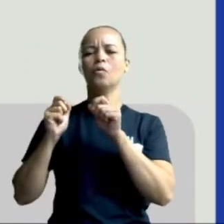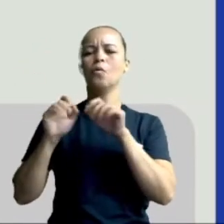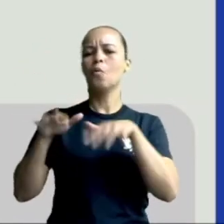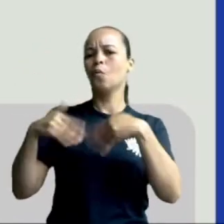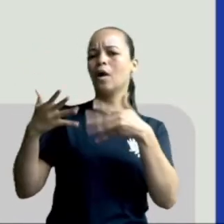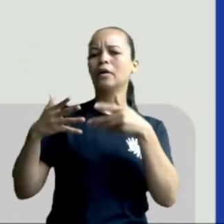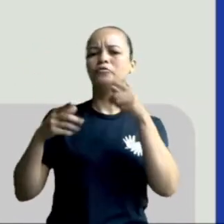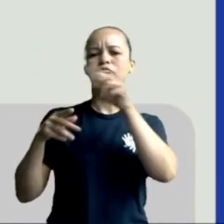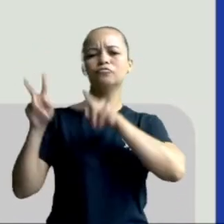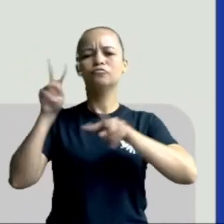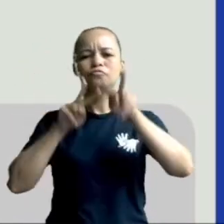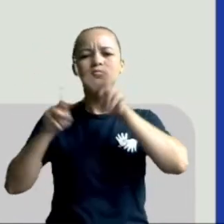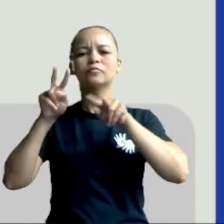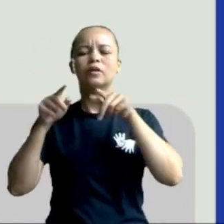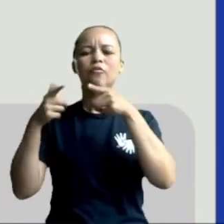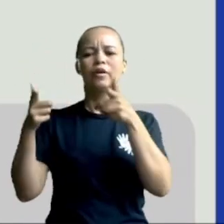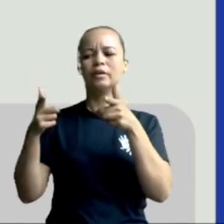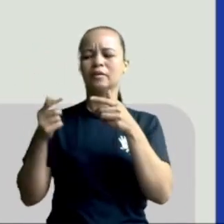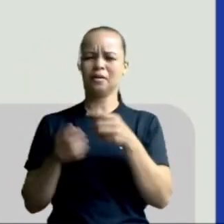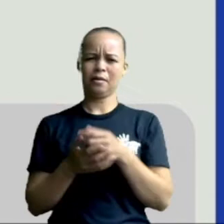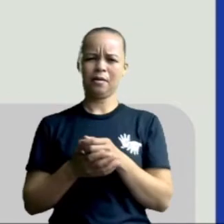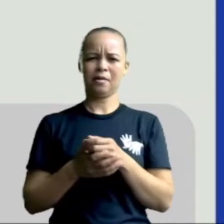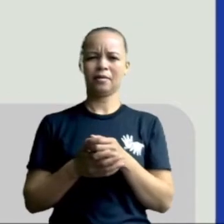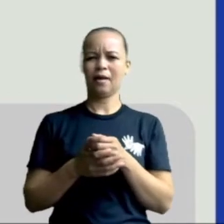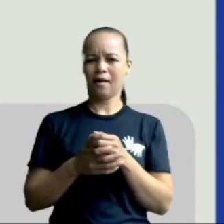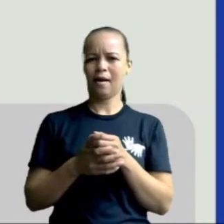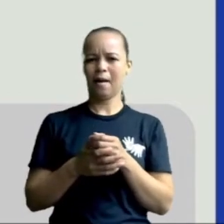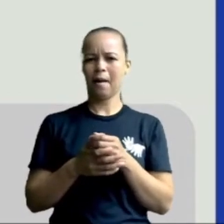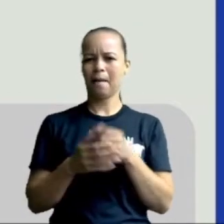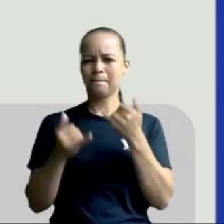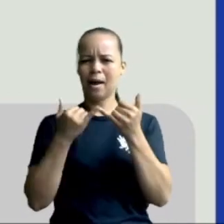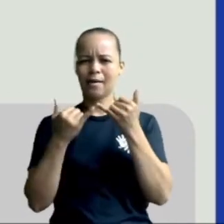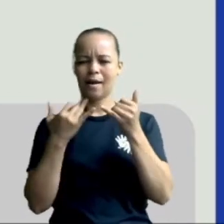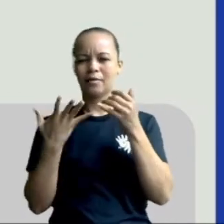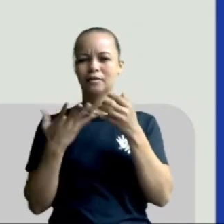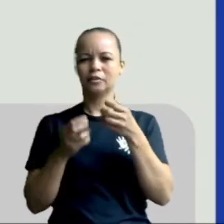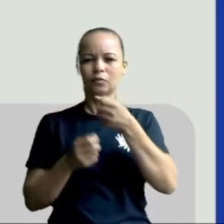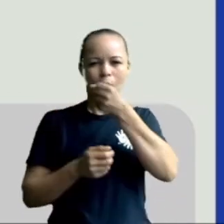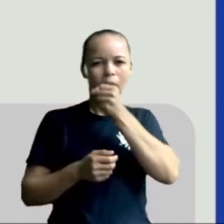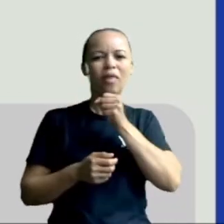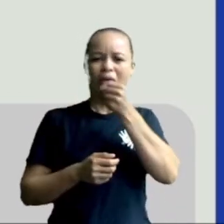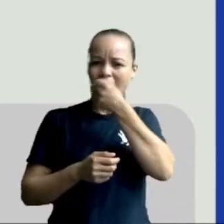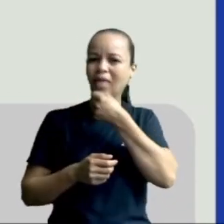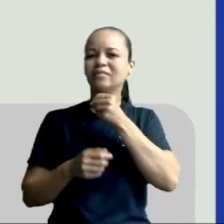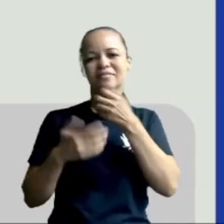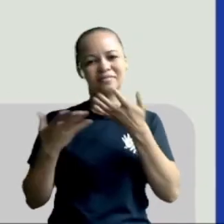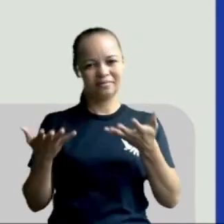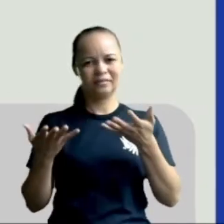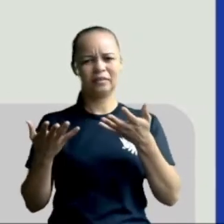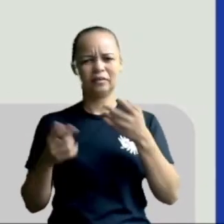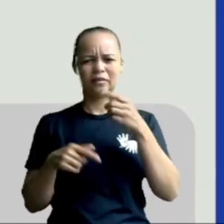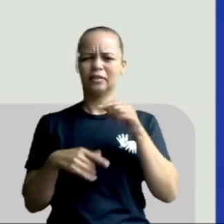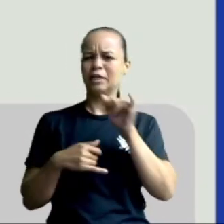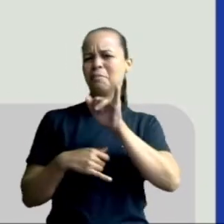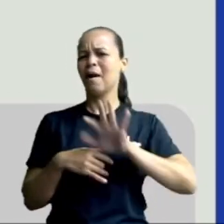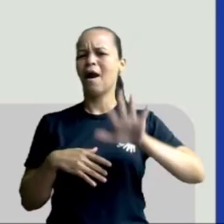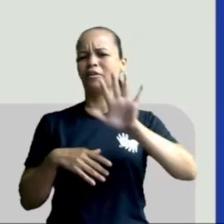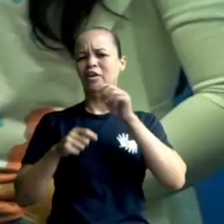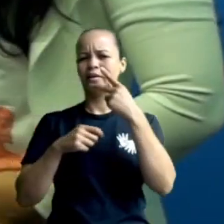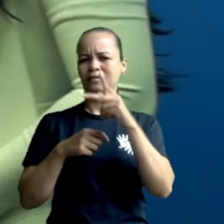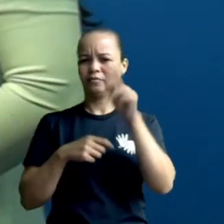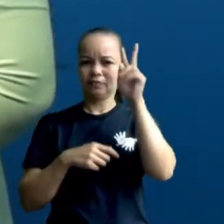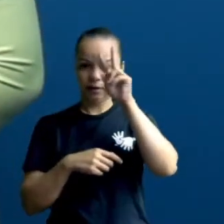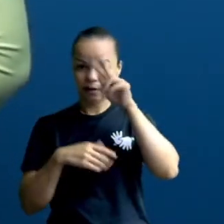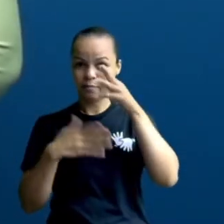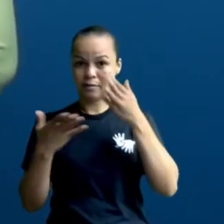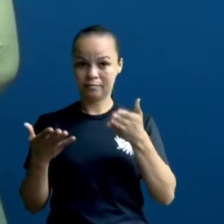vocês estão vendo aí. Tá parecendo um sorvete, né? Que figura é essa? Vocês lembram? Pronto,